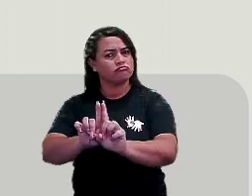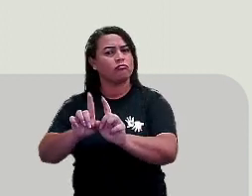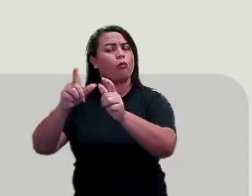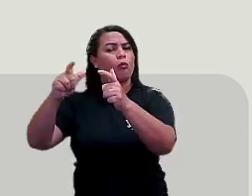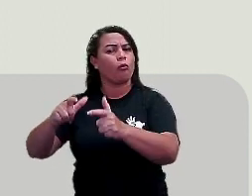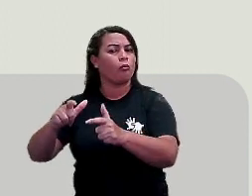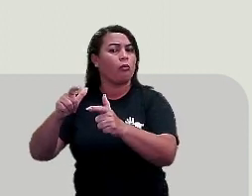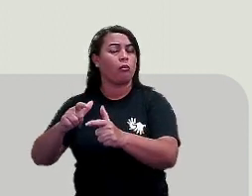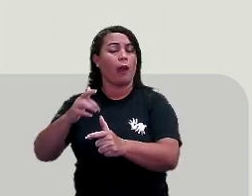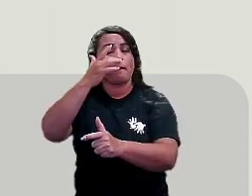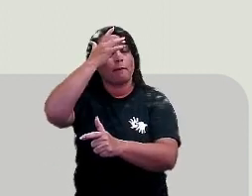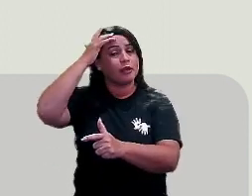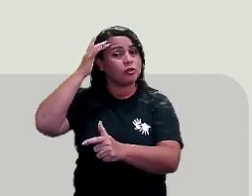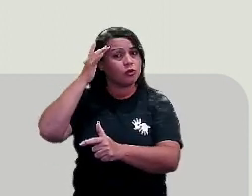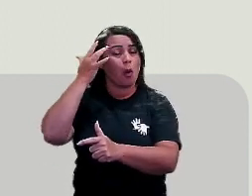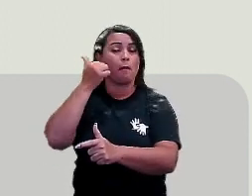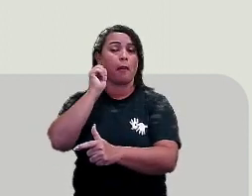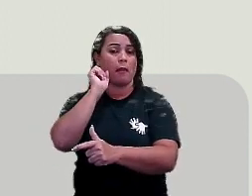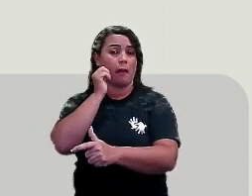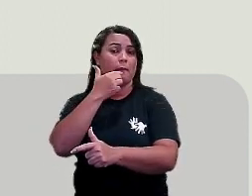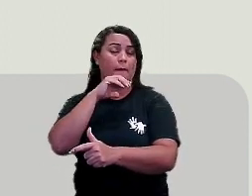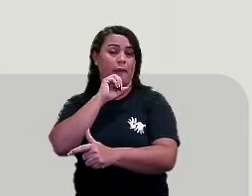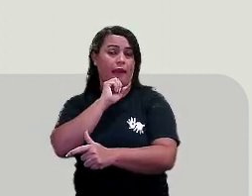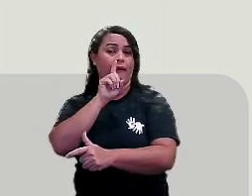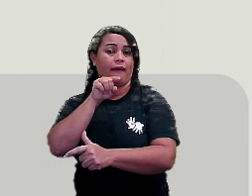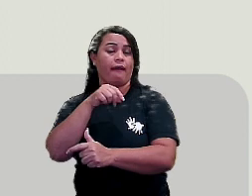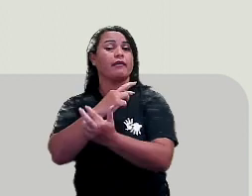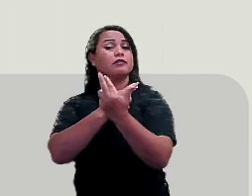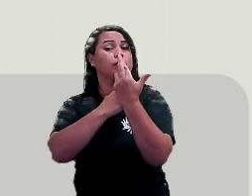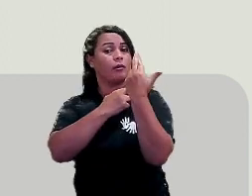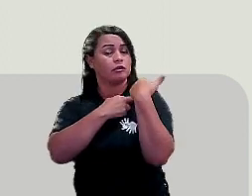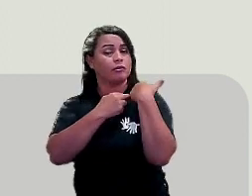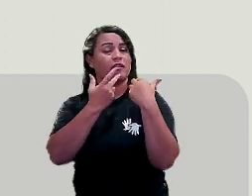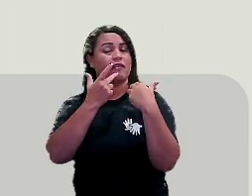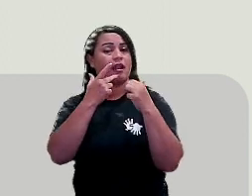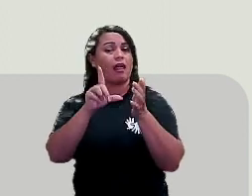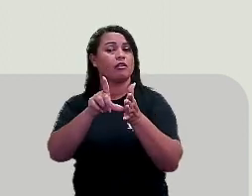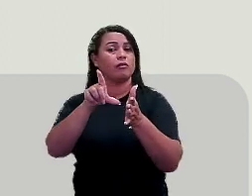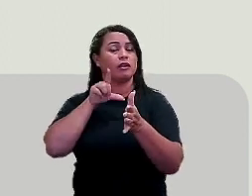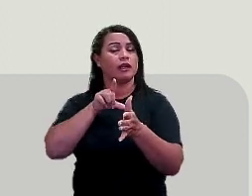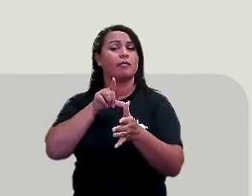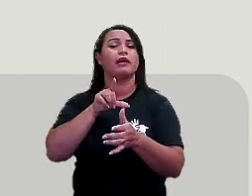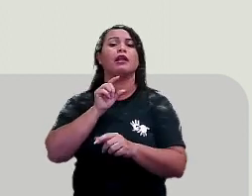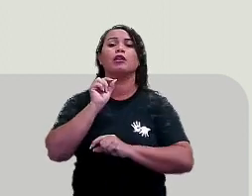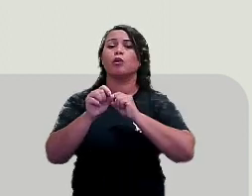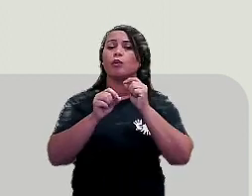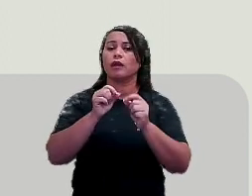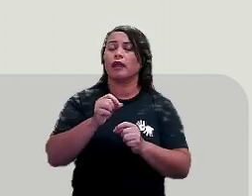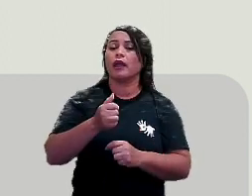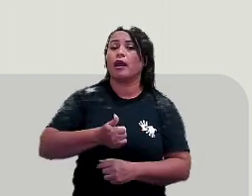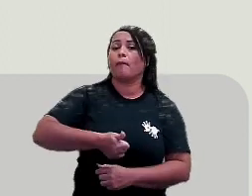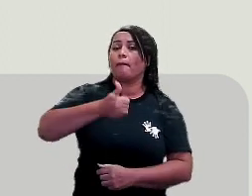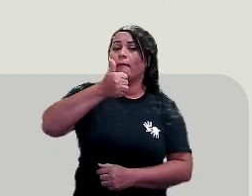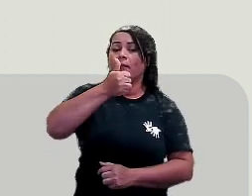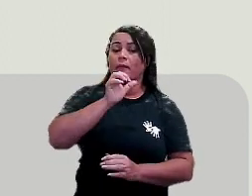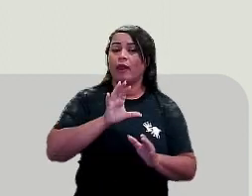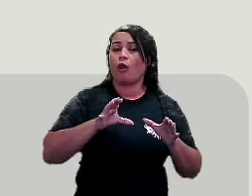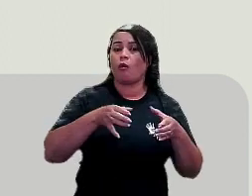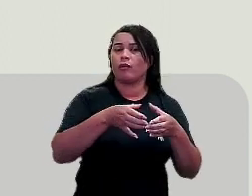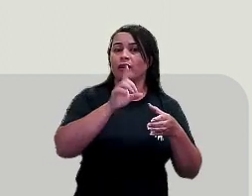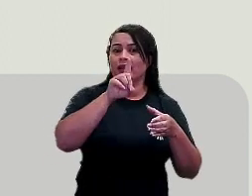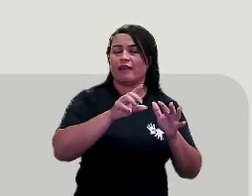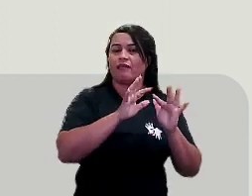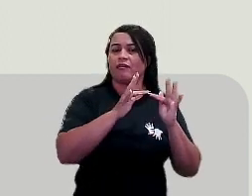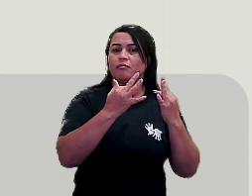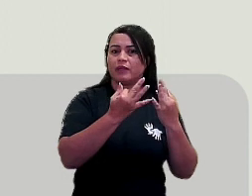pessoas que eles gostam. Porque até esse momento, como eu já tinha avisado anteriormente, como eu tinha dito, sua primeira comunidade é